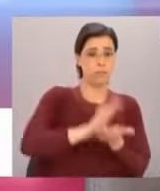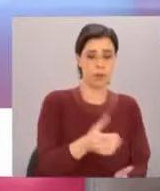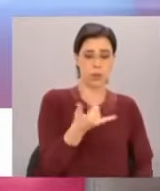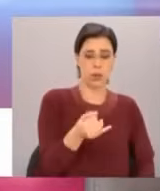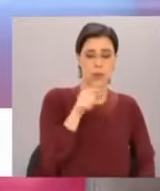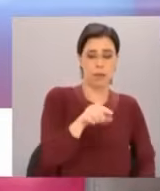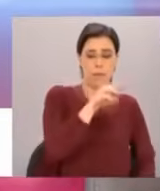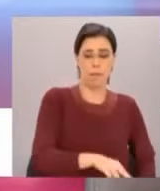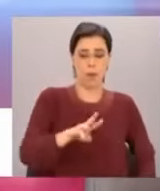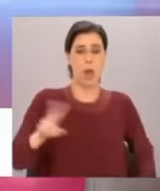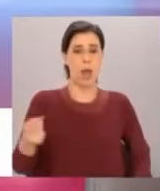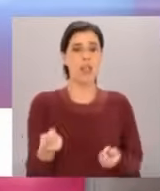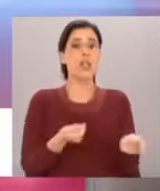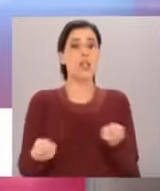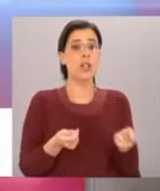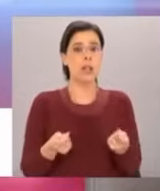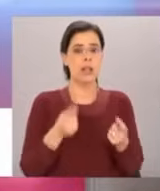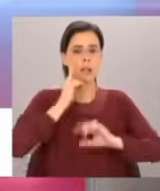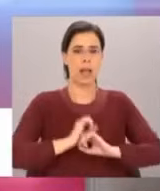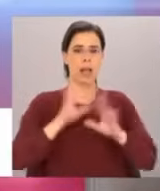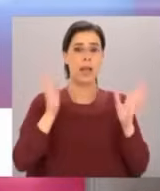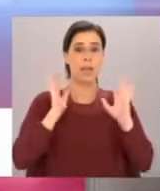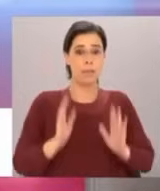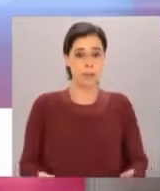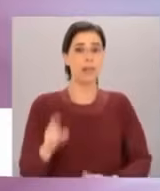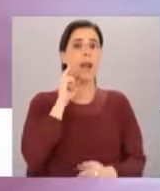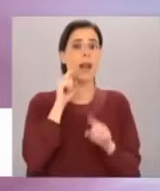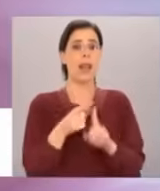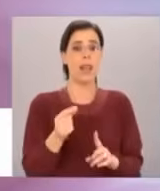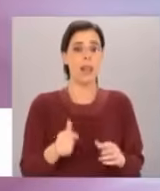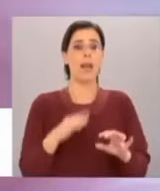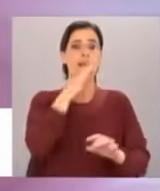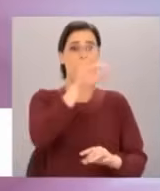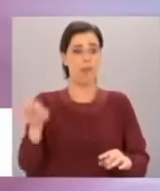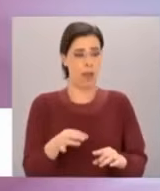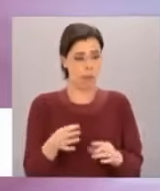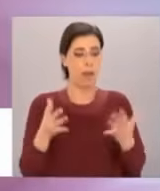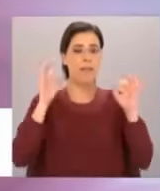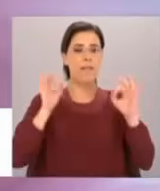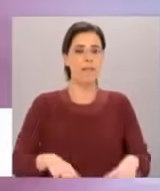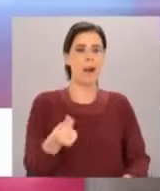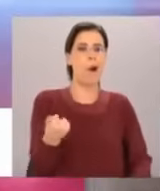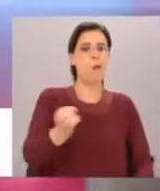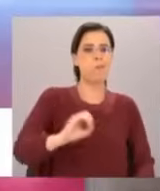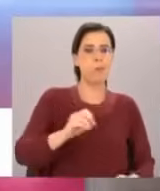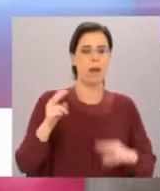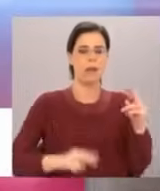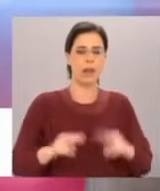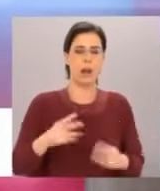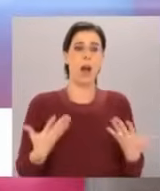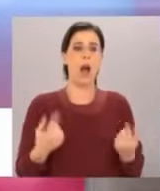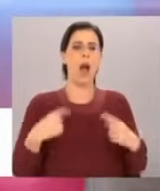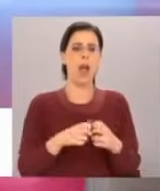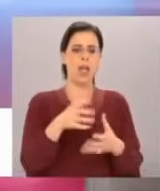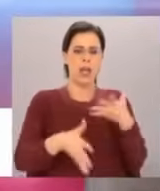52 mil milhões de euros tem que ser geridos de forma transparente temos que a gente ter dinheiro chega as famílias acabando com as bolas fiscais que